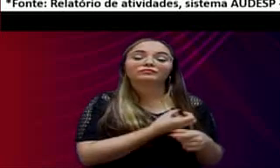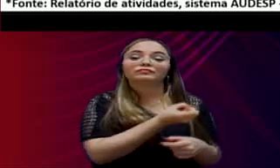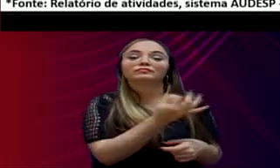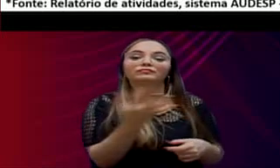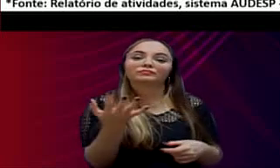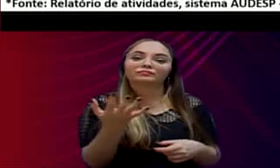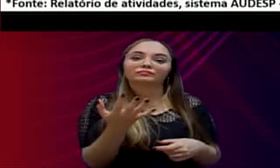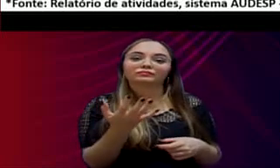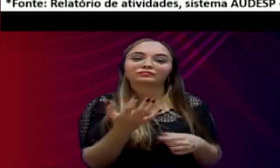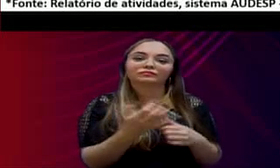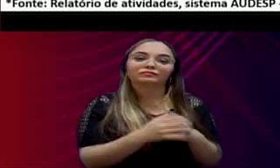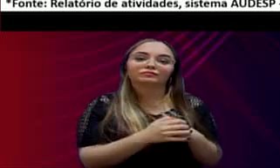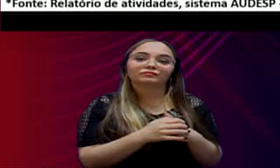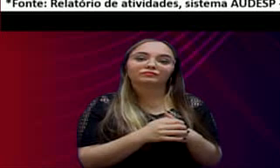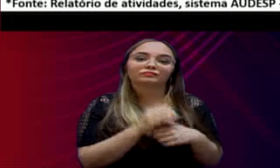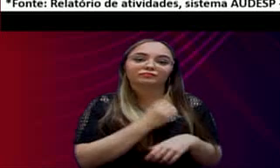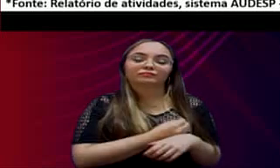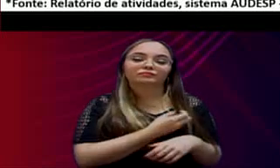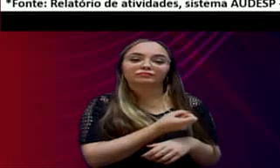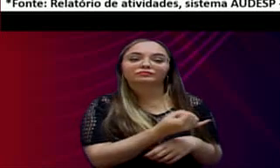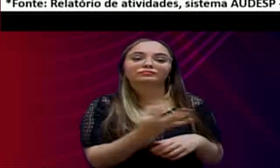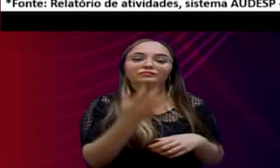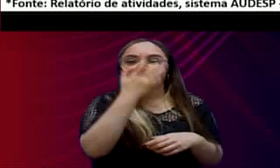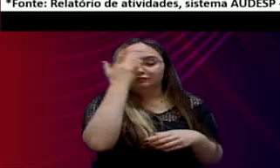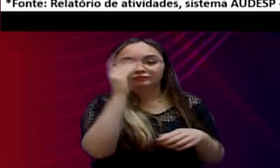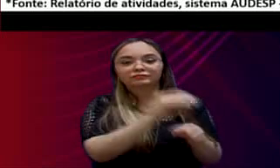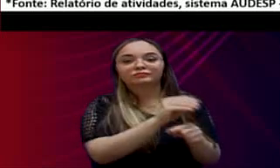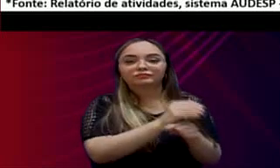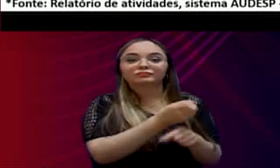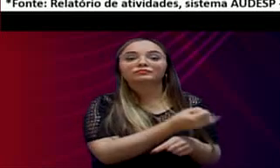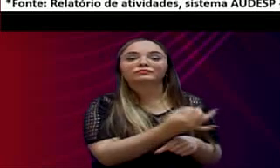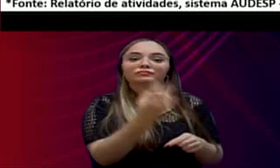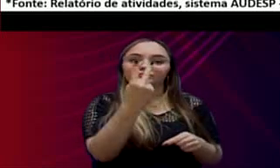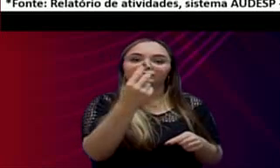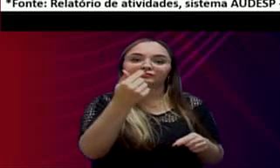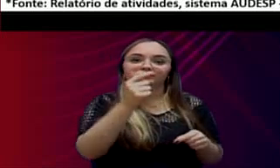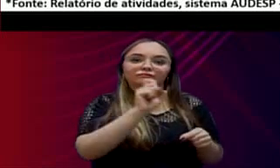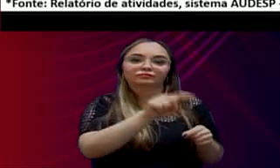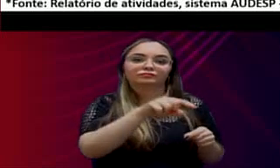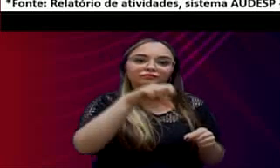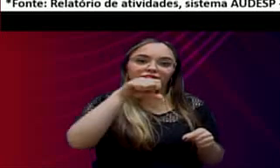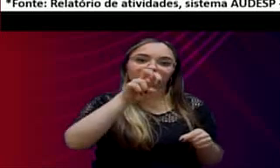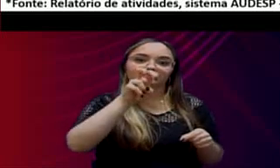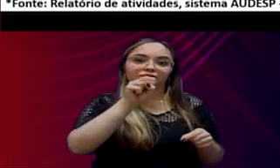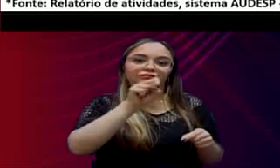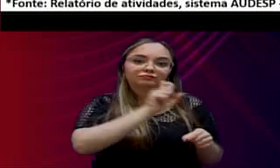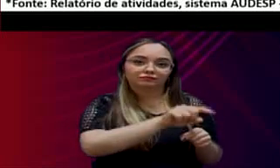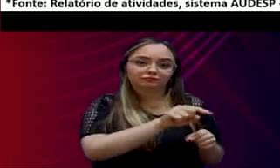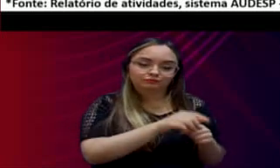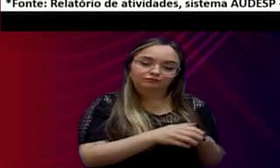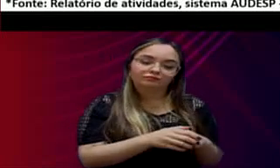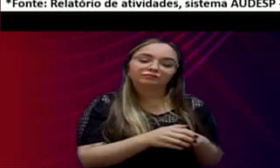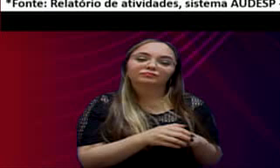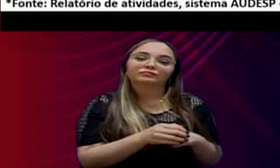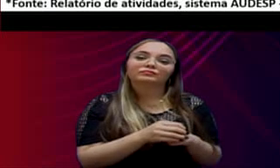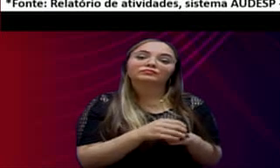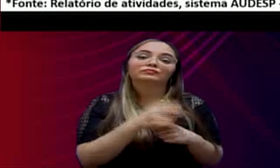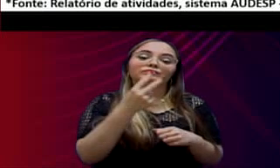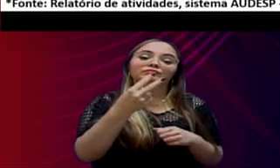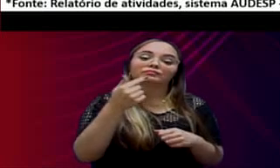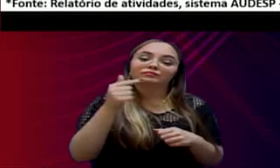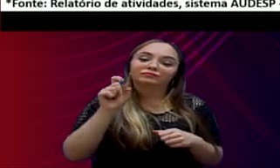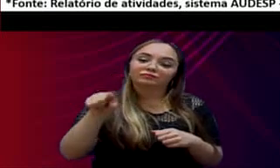sobre os cuidados da funserv Saúde 27 1958 índice para 2024